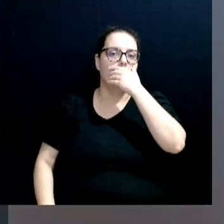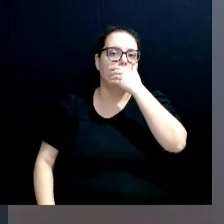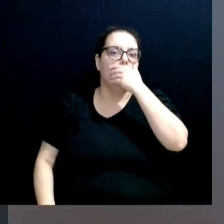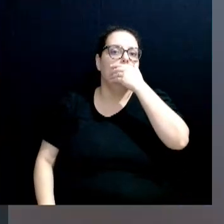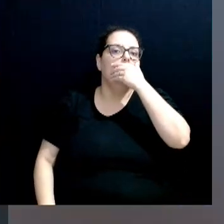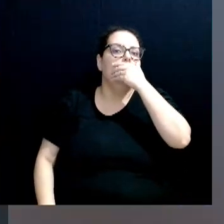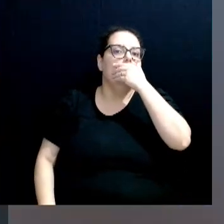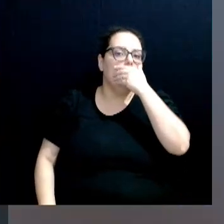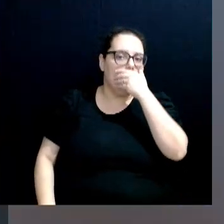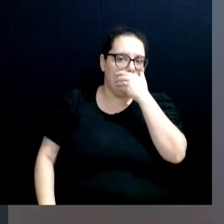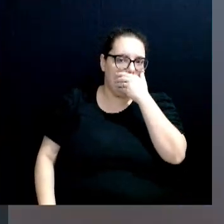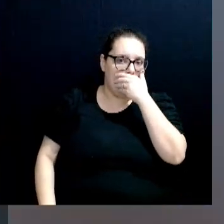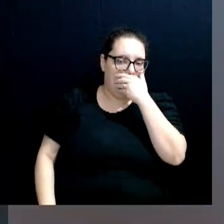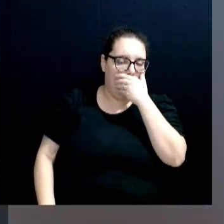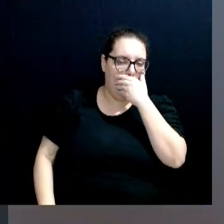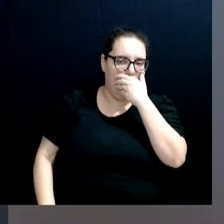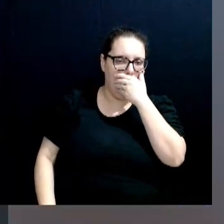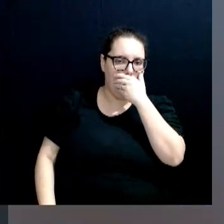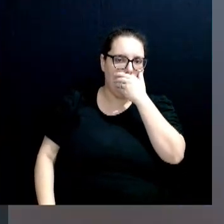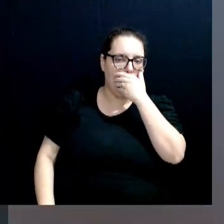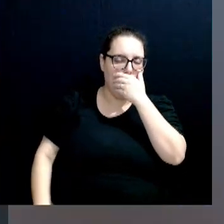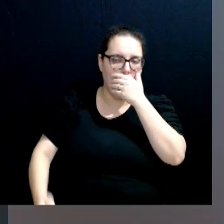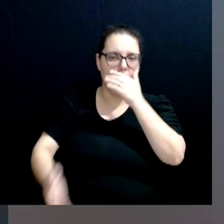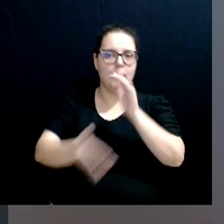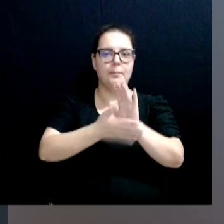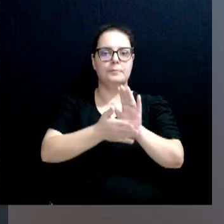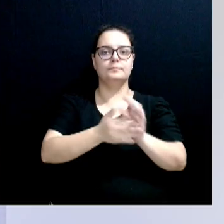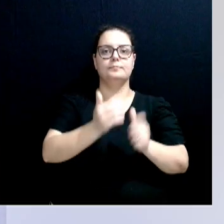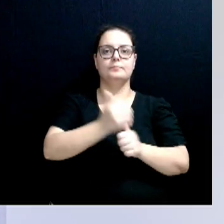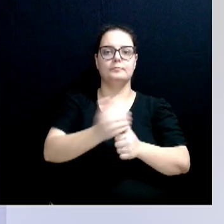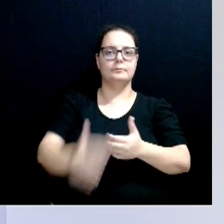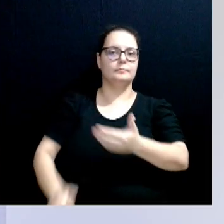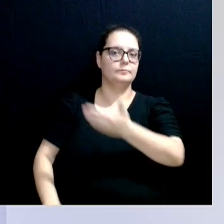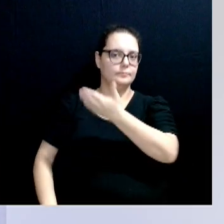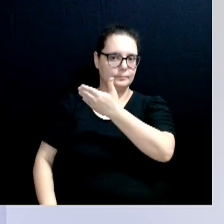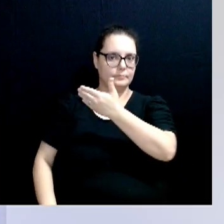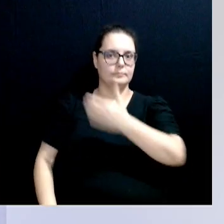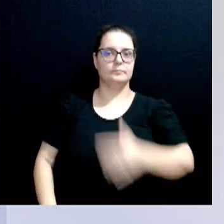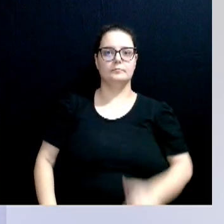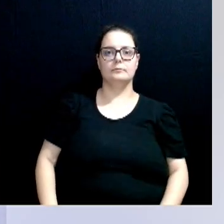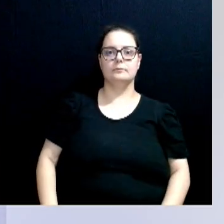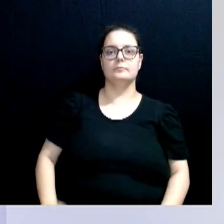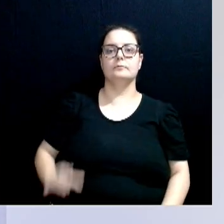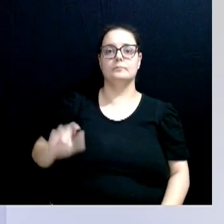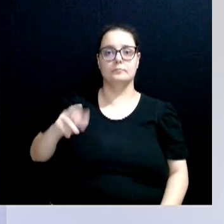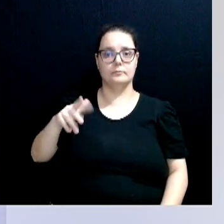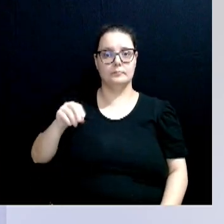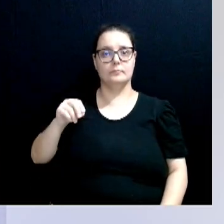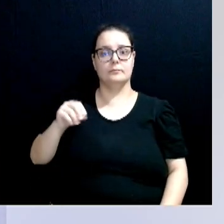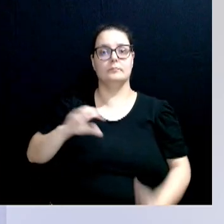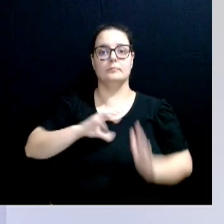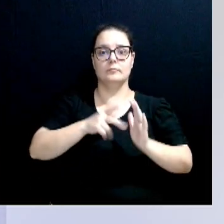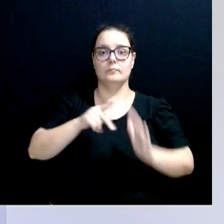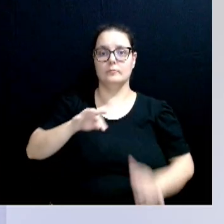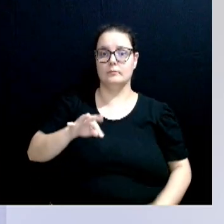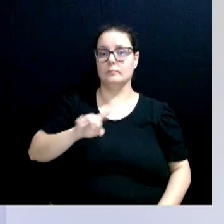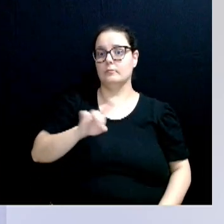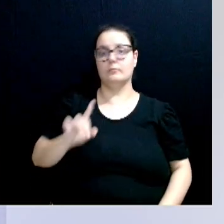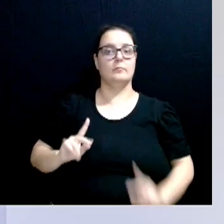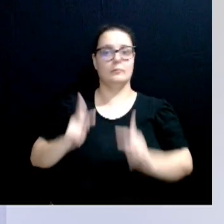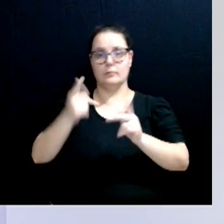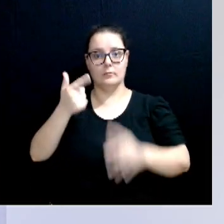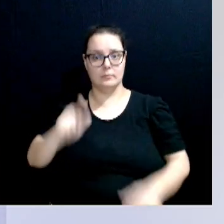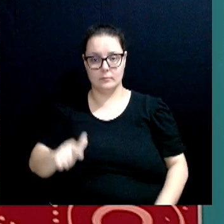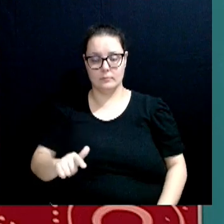do mandato do vereador Carlão do PT. E mesmo Carlão não tendo se reelegido, nós